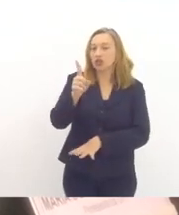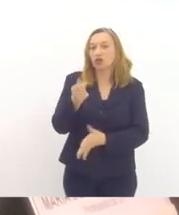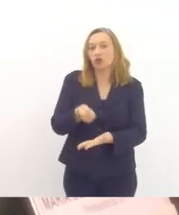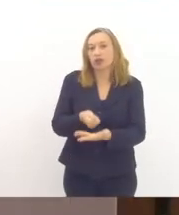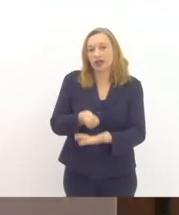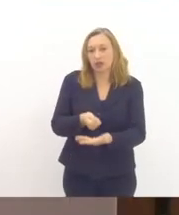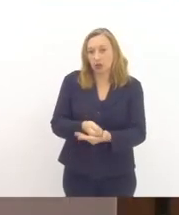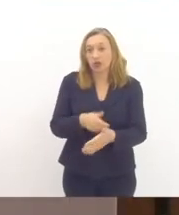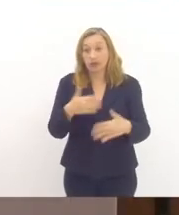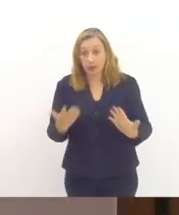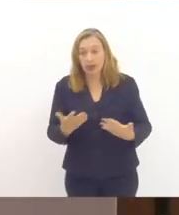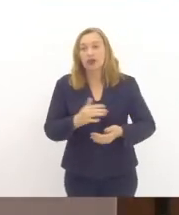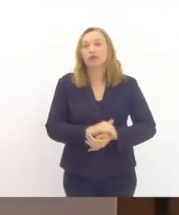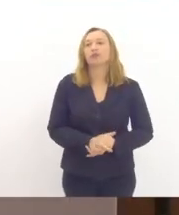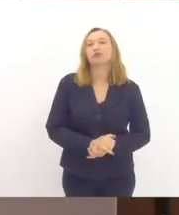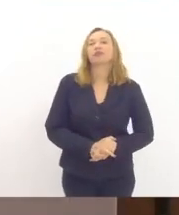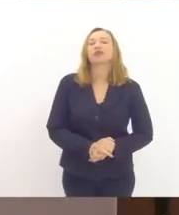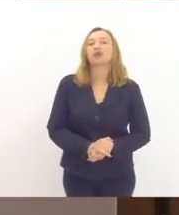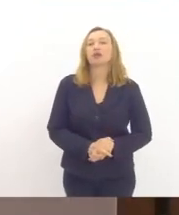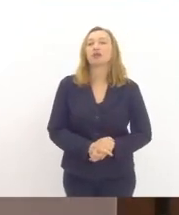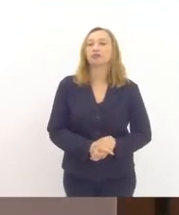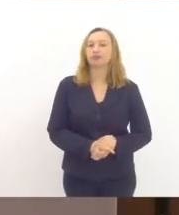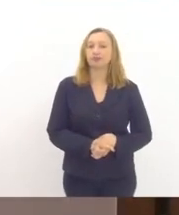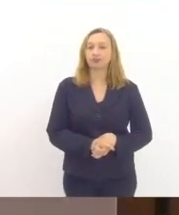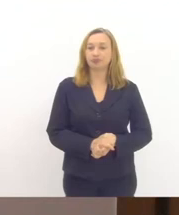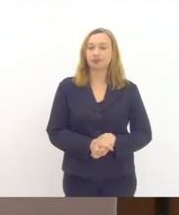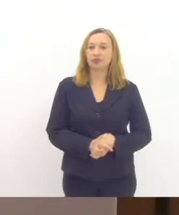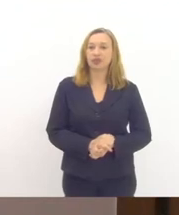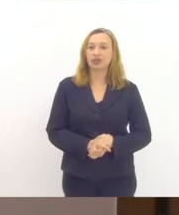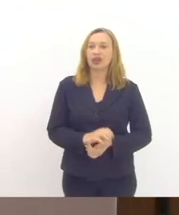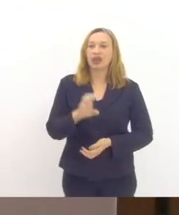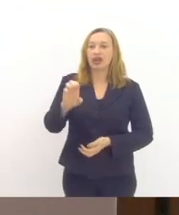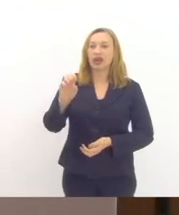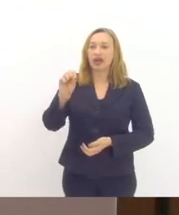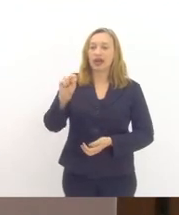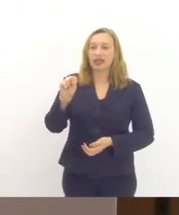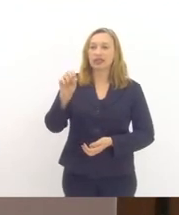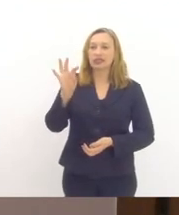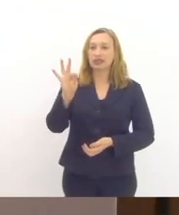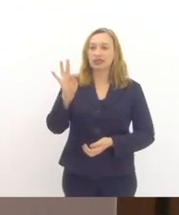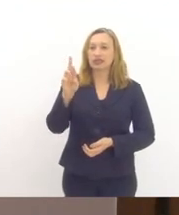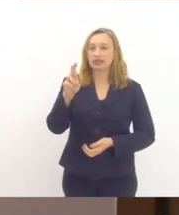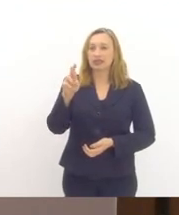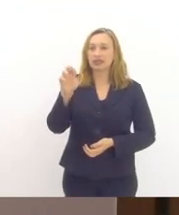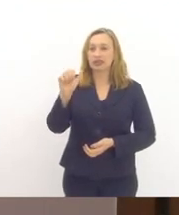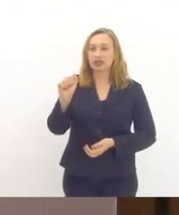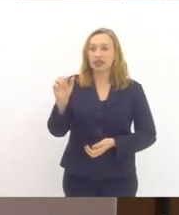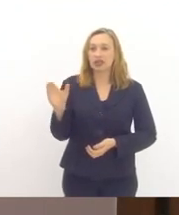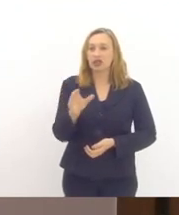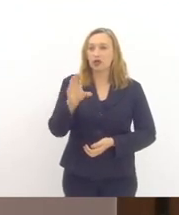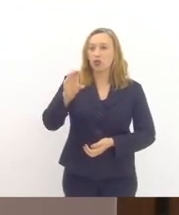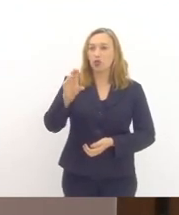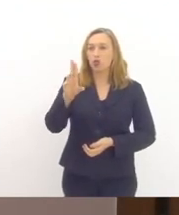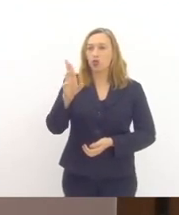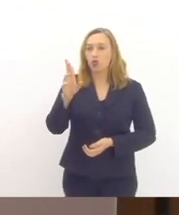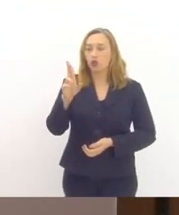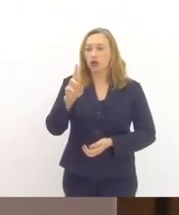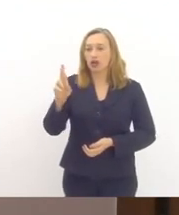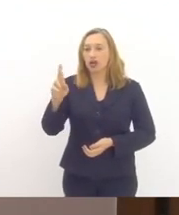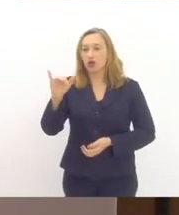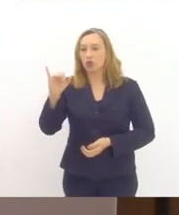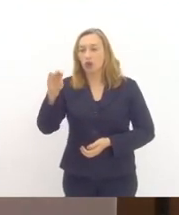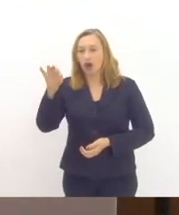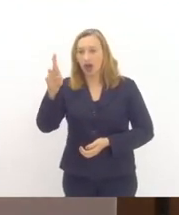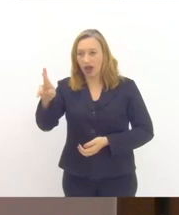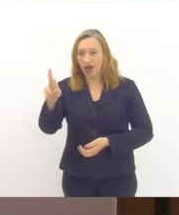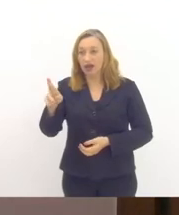obrigatória, né? Tratado, portanto, como extracurricular. Então, aqui se chama atenção para a importância dessa